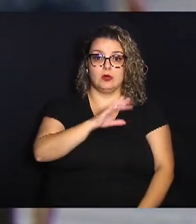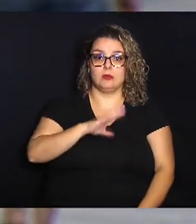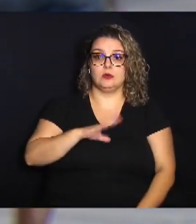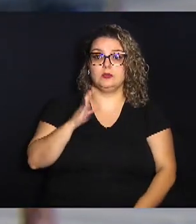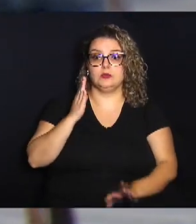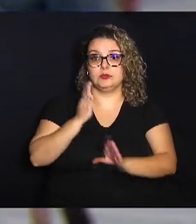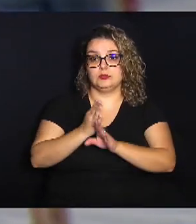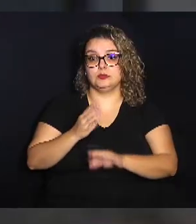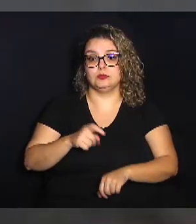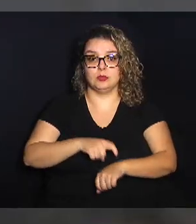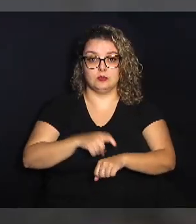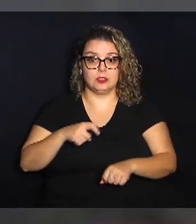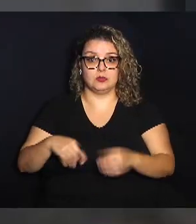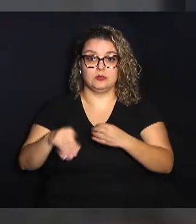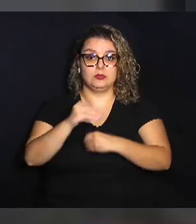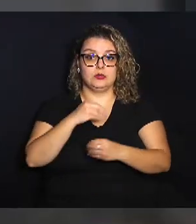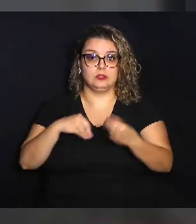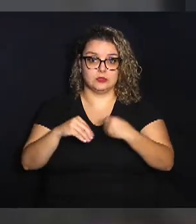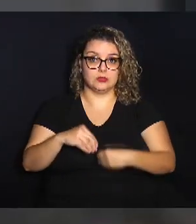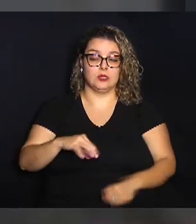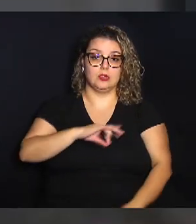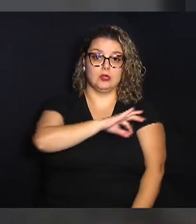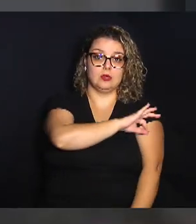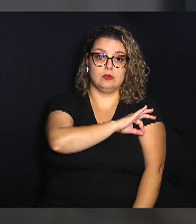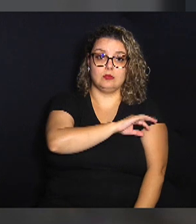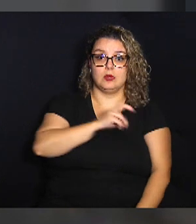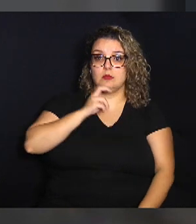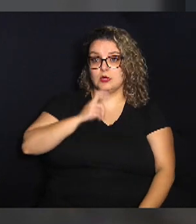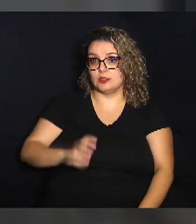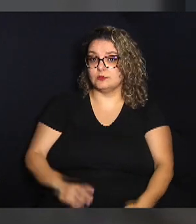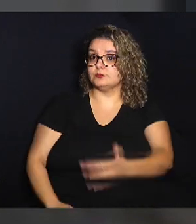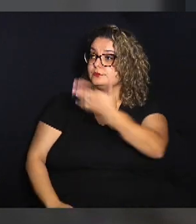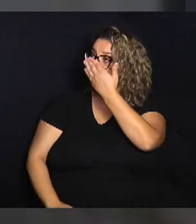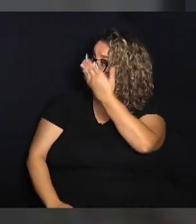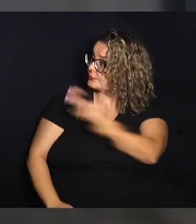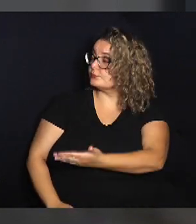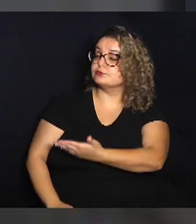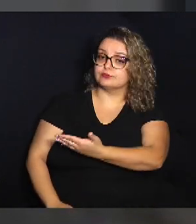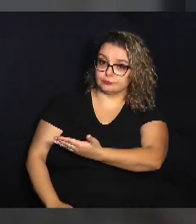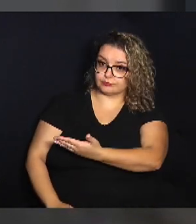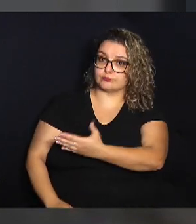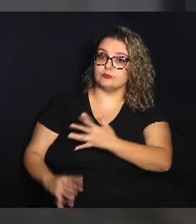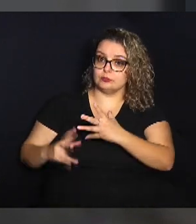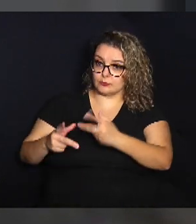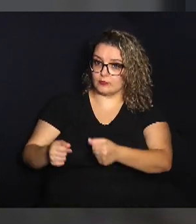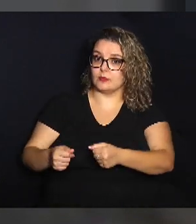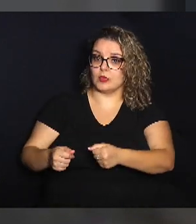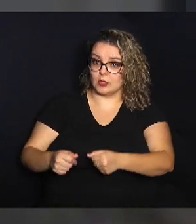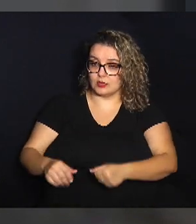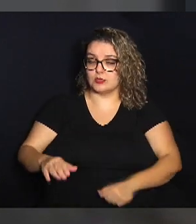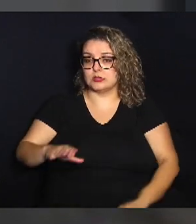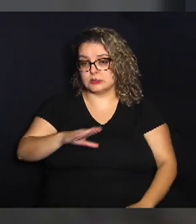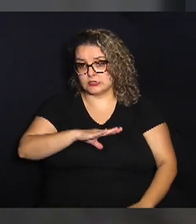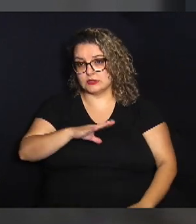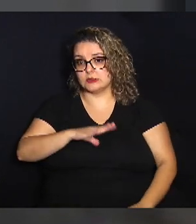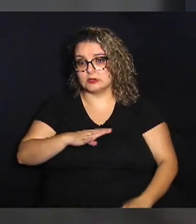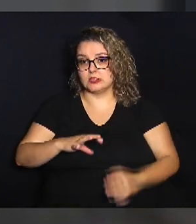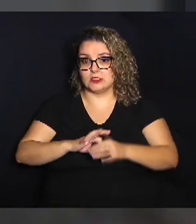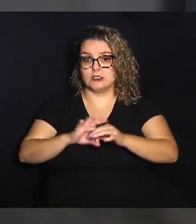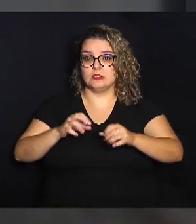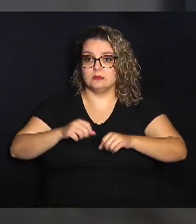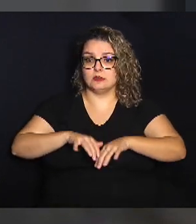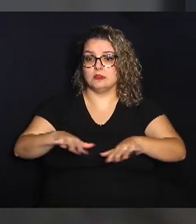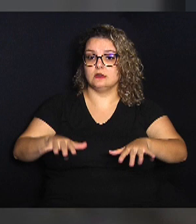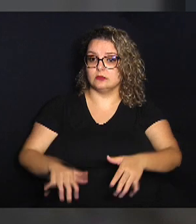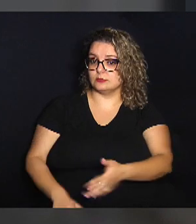identificou situações envolvendo as prefeituras de Bauru, Bragança Paulista, Hortolândia, Jacareí, Jaguariúna, Limeira,